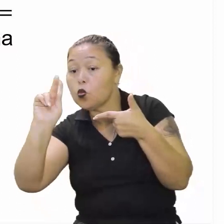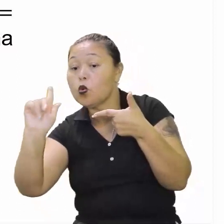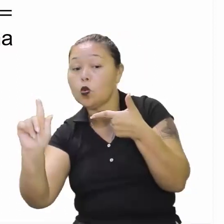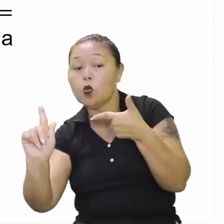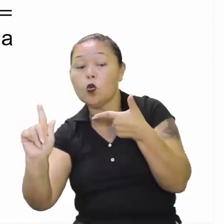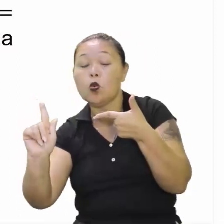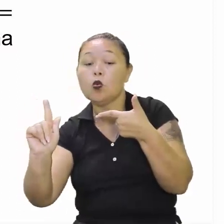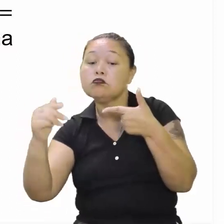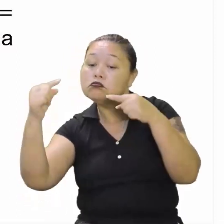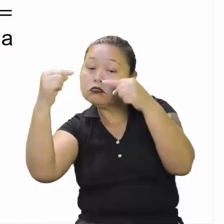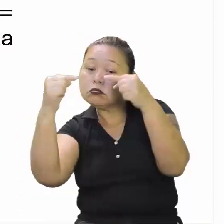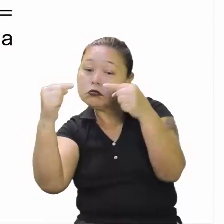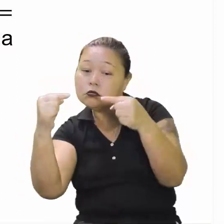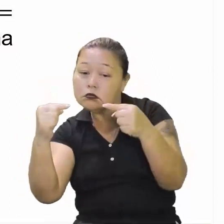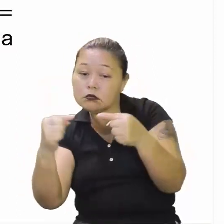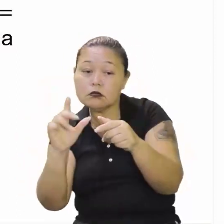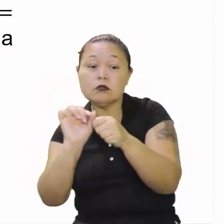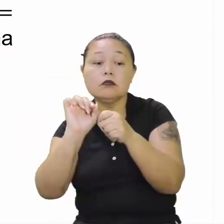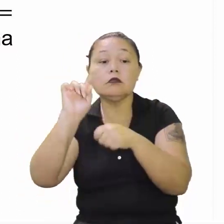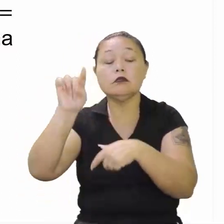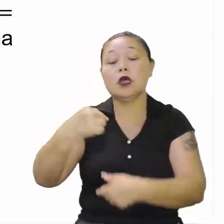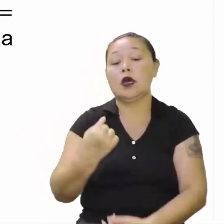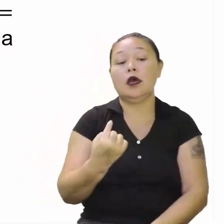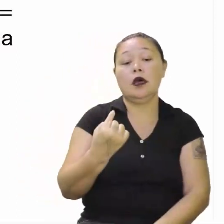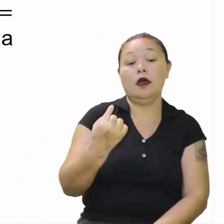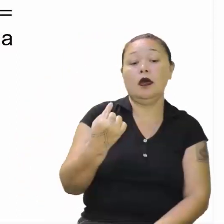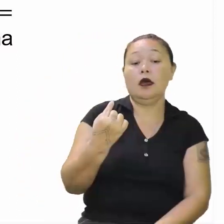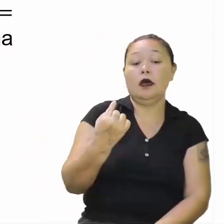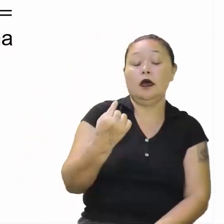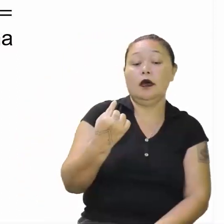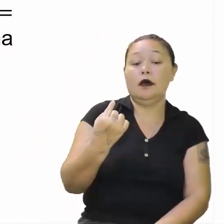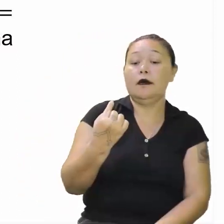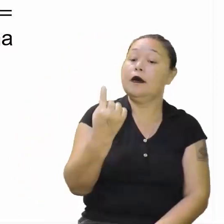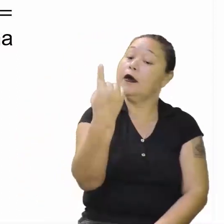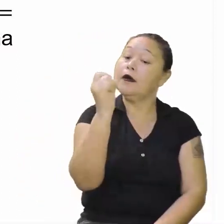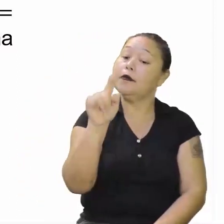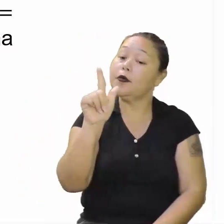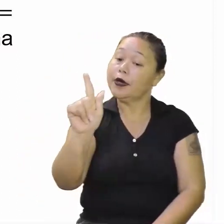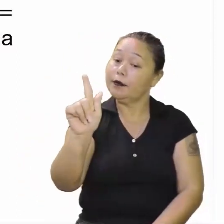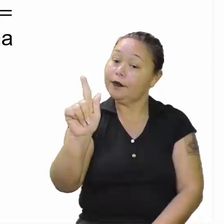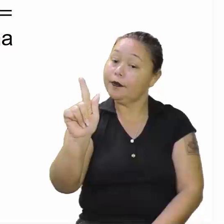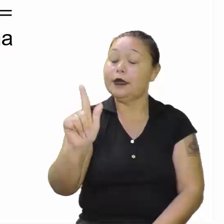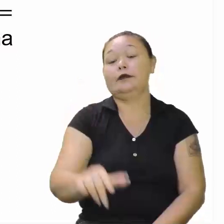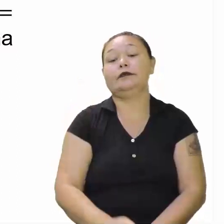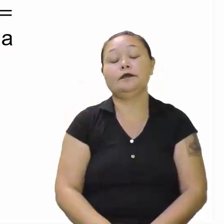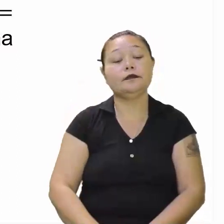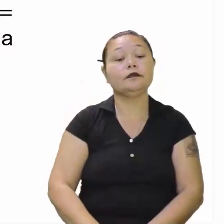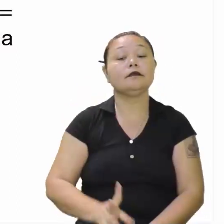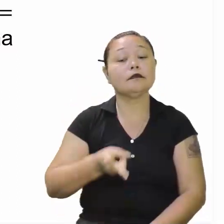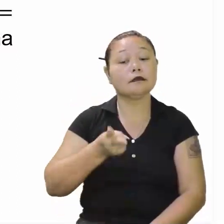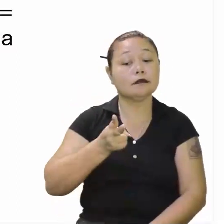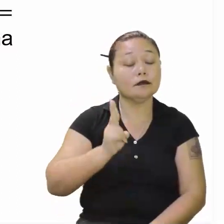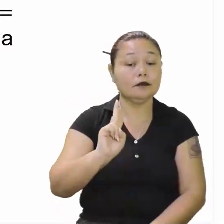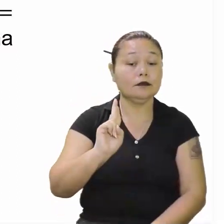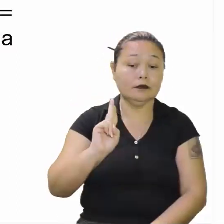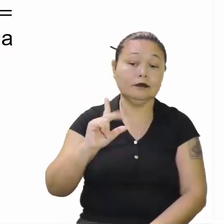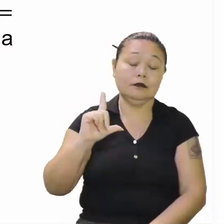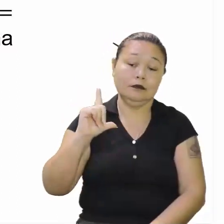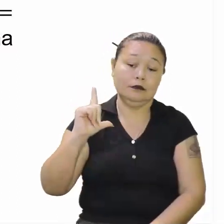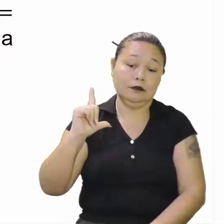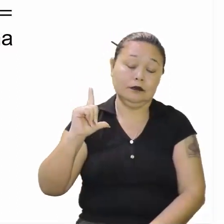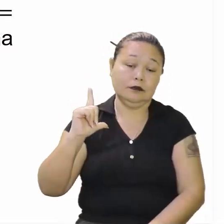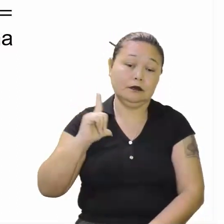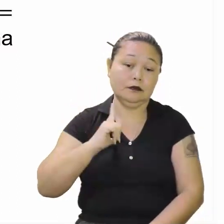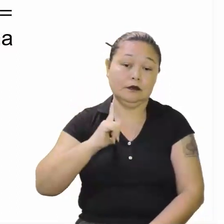modo equivalente, o quilograma equivale a 1000 gramas. Lembrando que sempre que você tiver